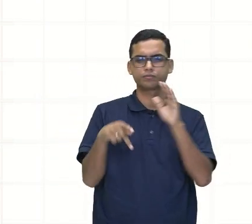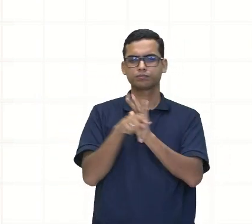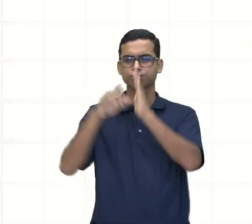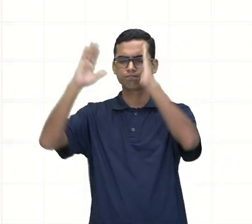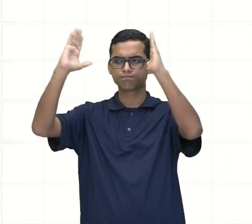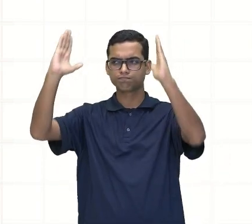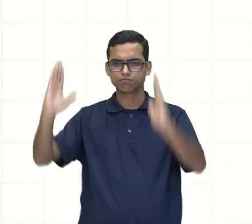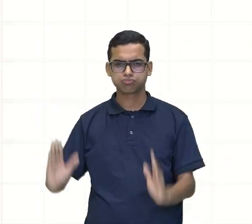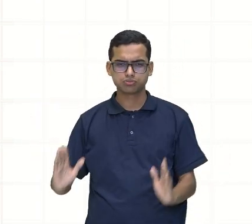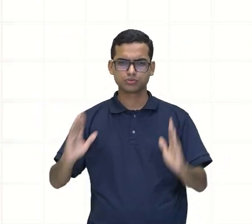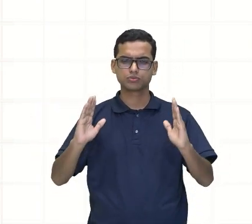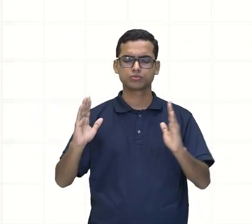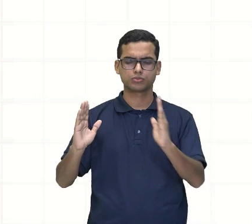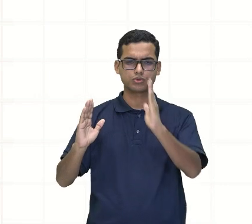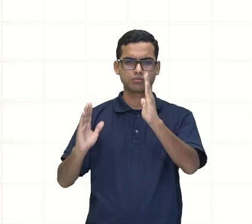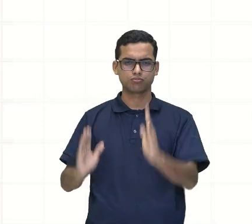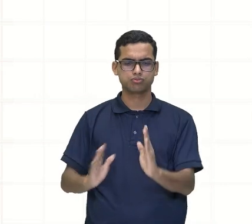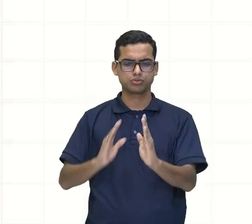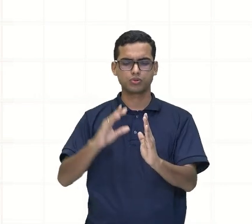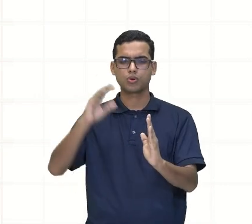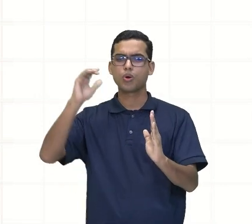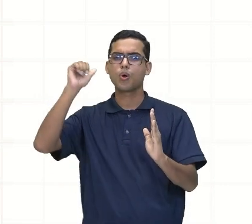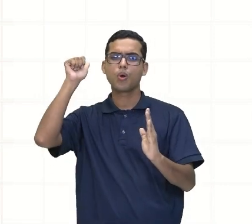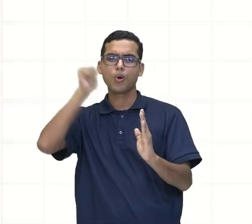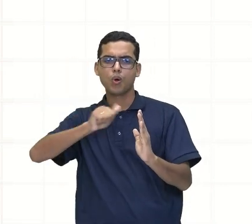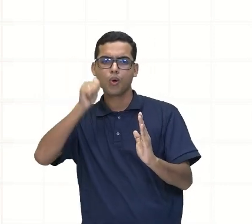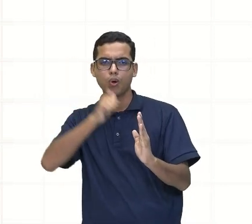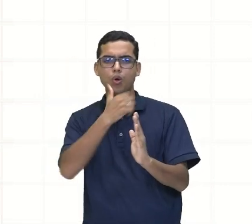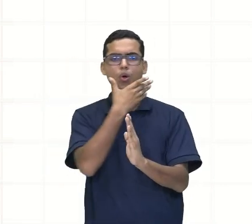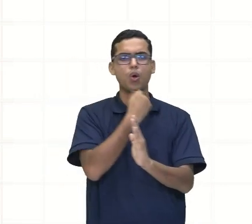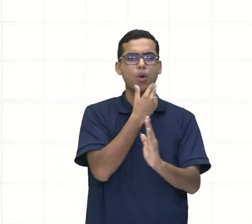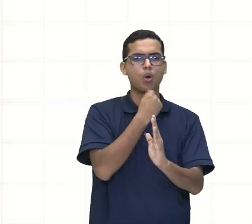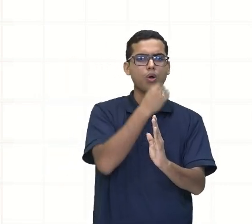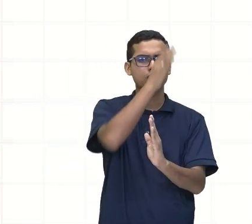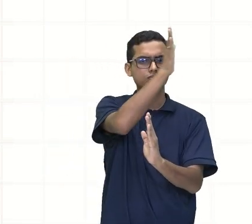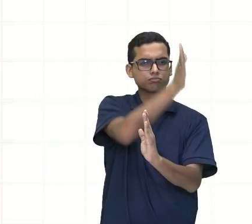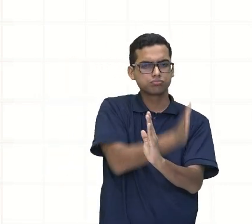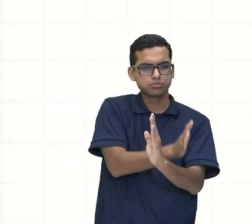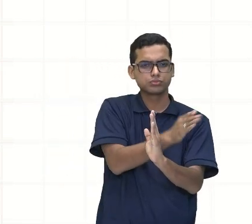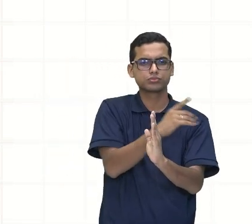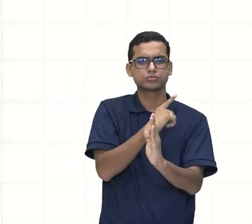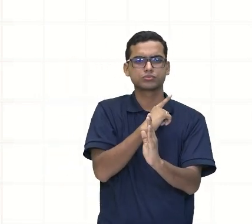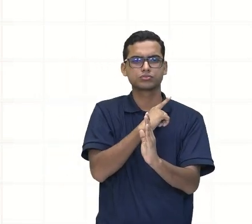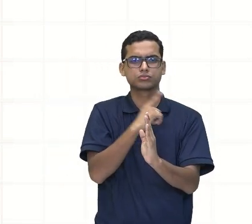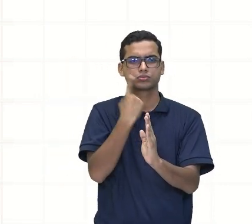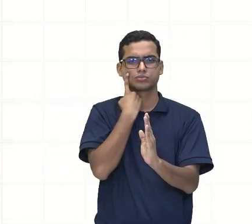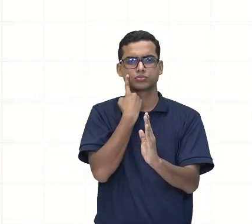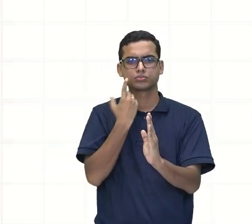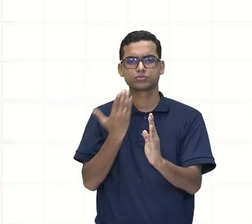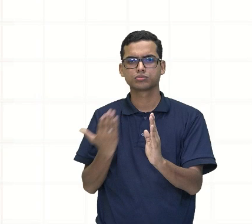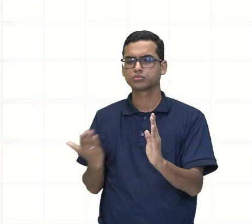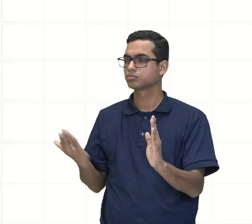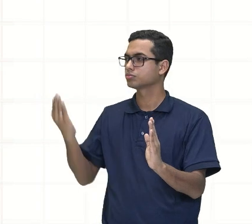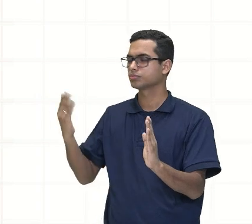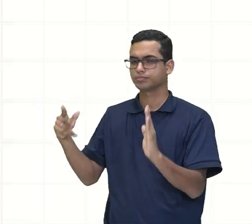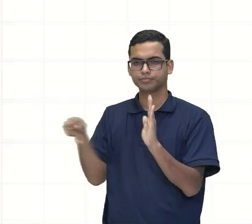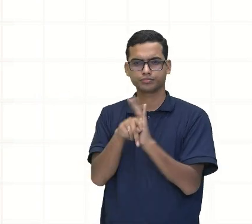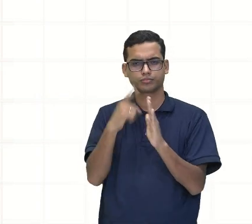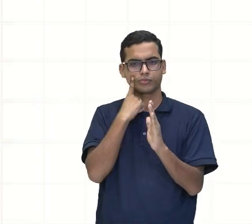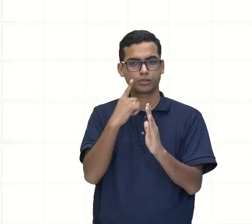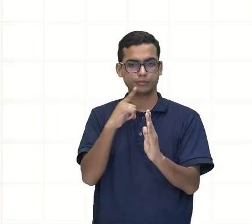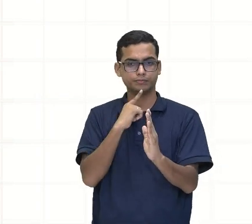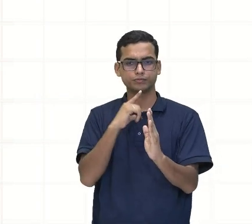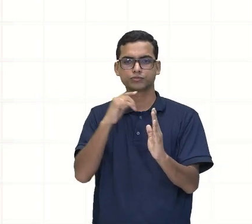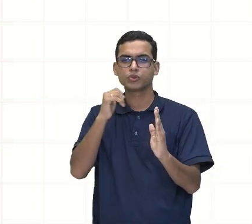nós colocarmos aqui desse lado as mulheres e aqui do outro lado os homens, tá bom? E vocês podem